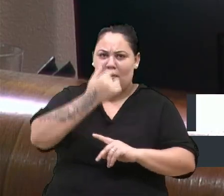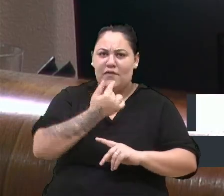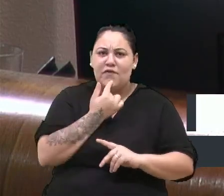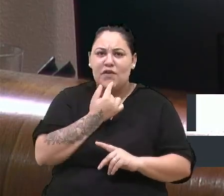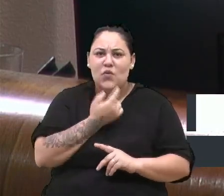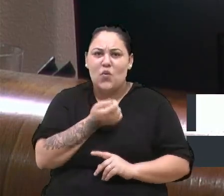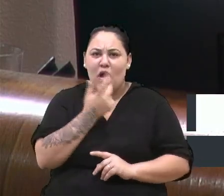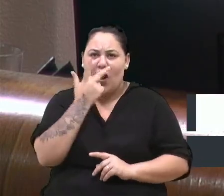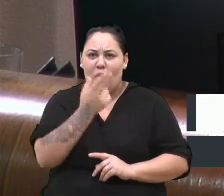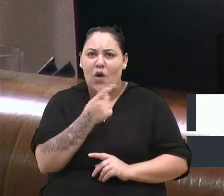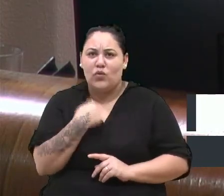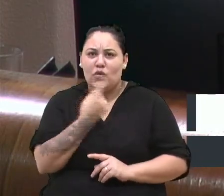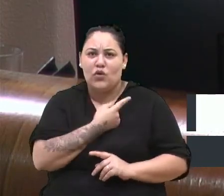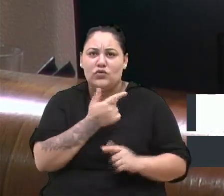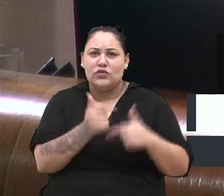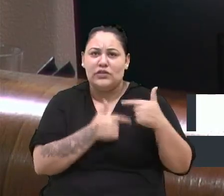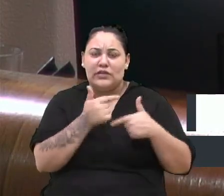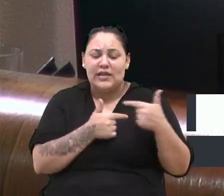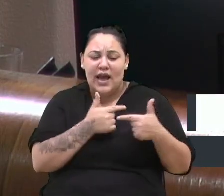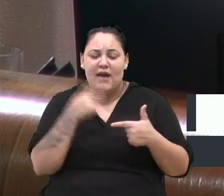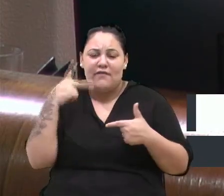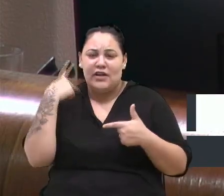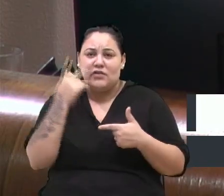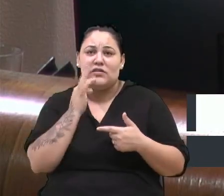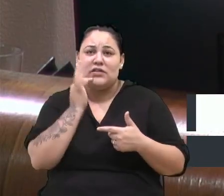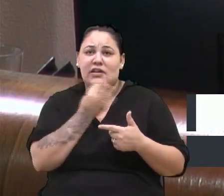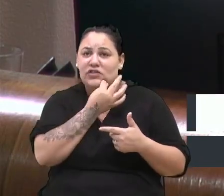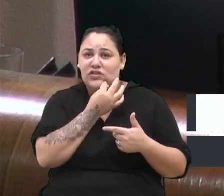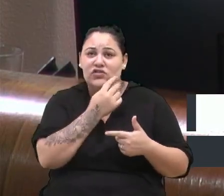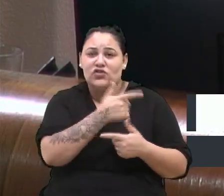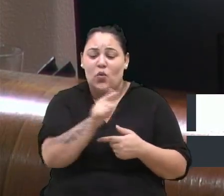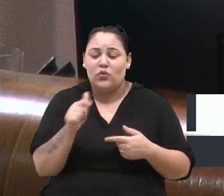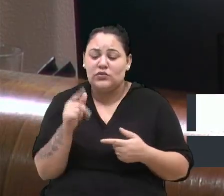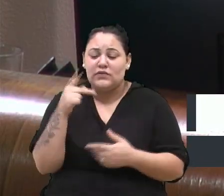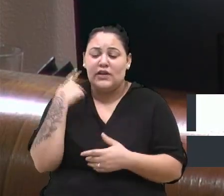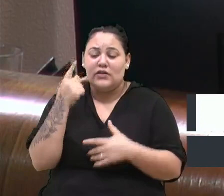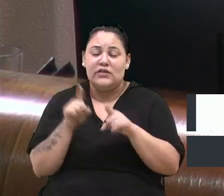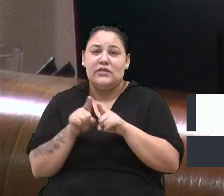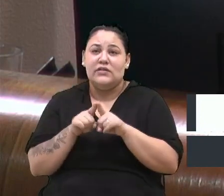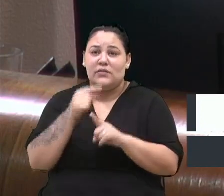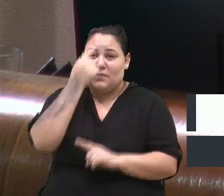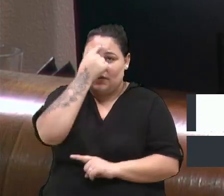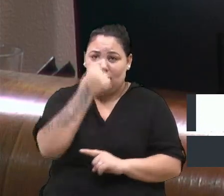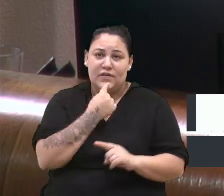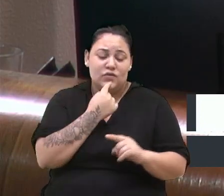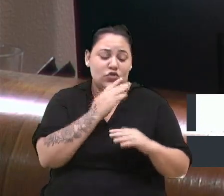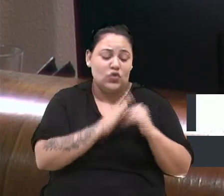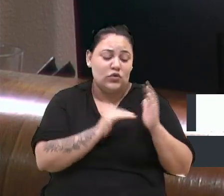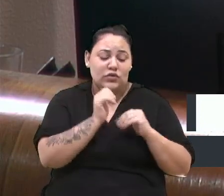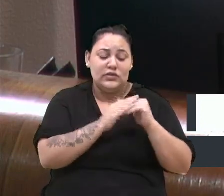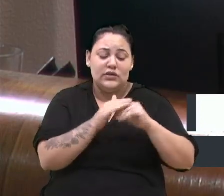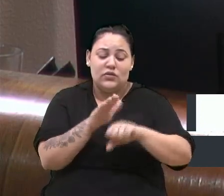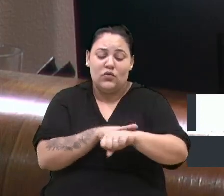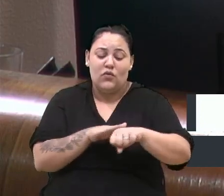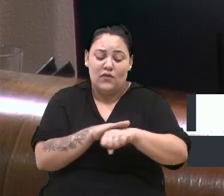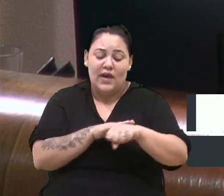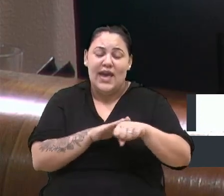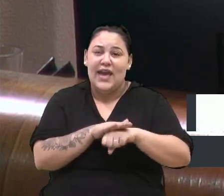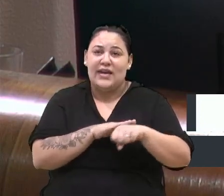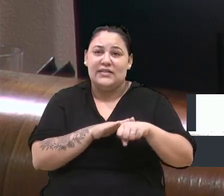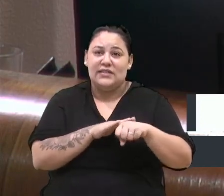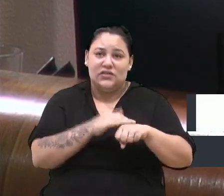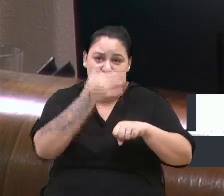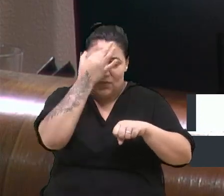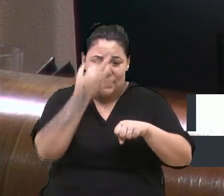semelhante ao nosso de trabalho, meu, da vereadora Tatiane e de outros vereadores dessa casa. Perfil muito de construção, de conversa, né, de entendimento,